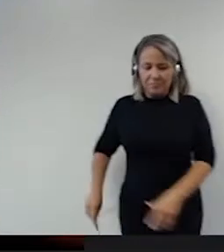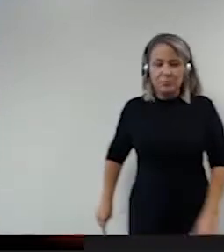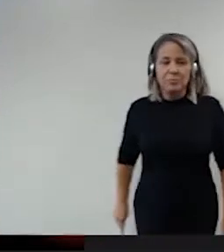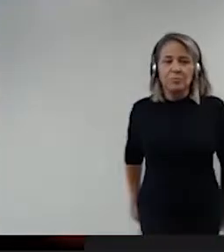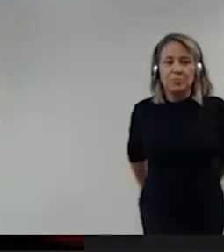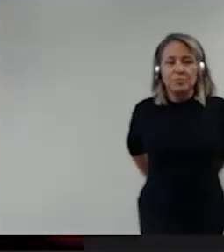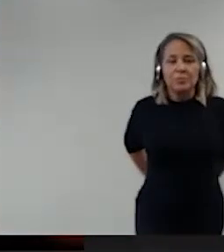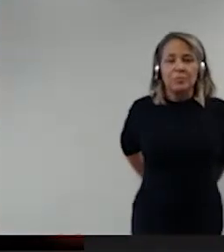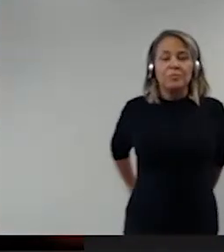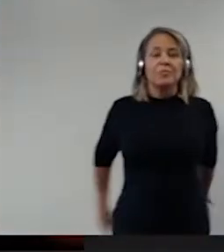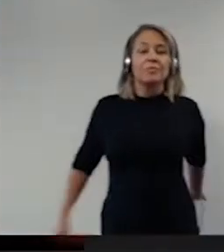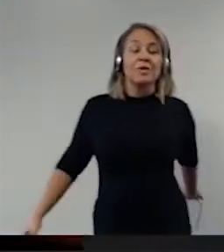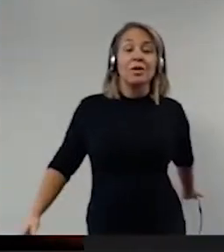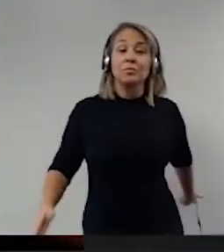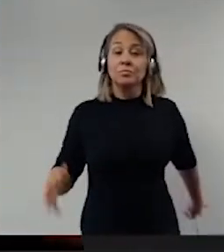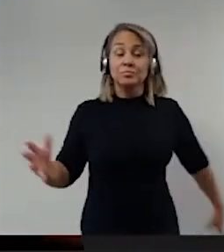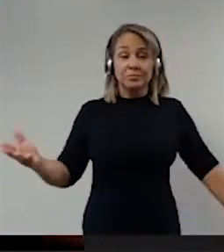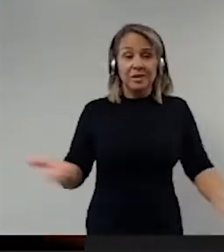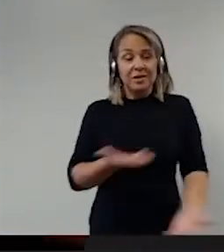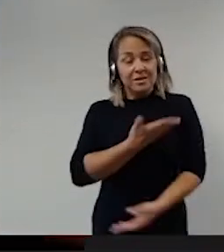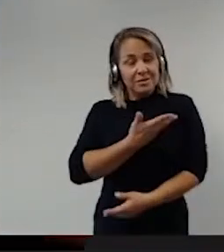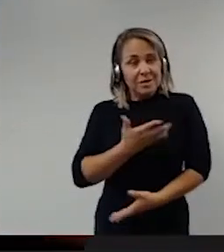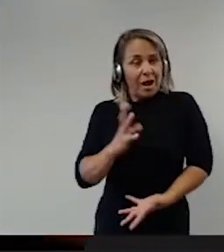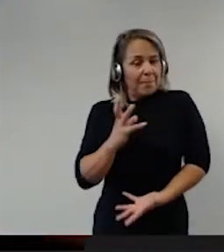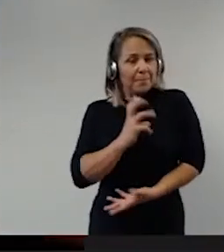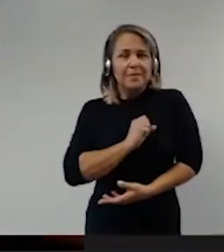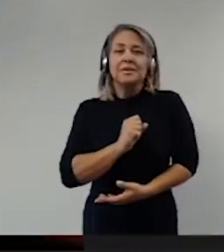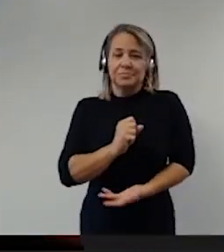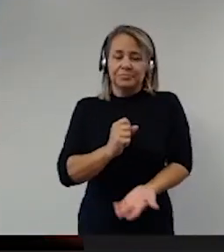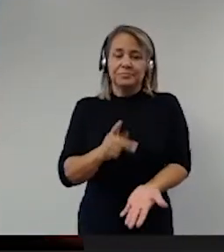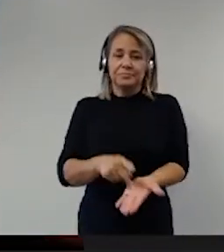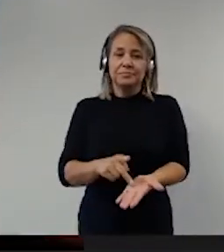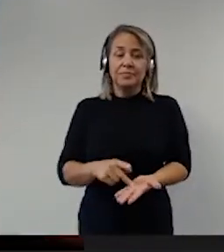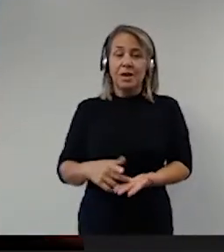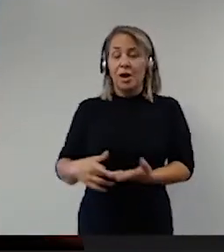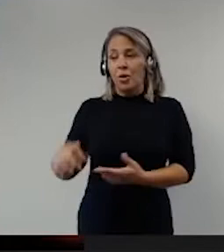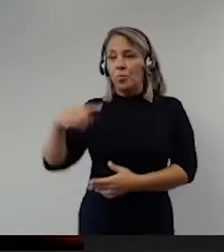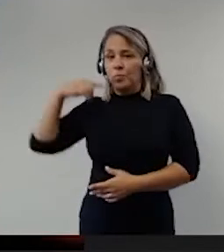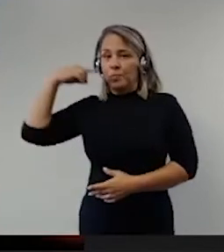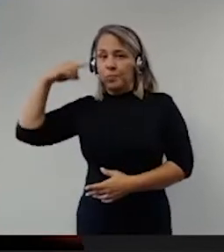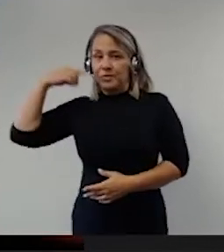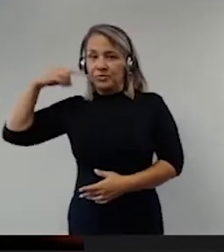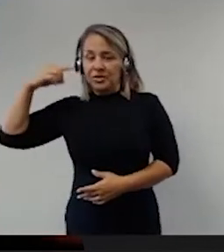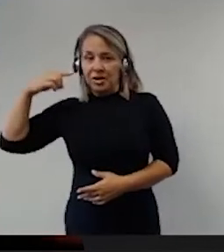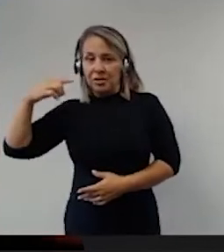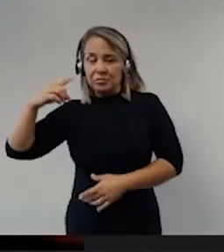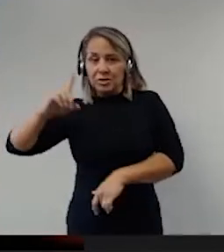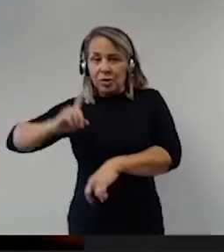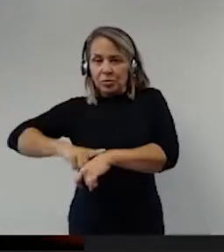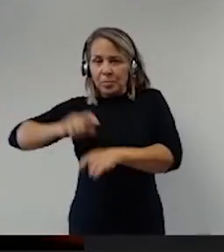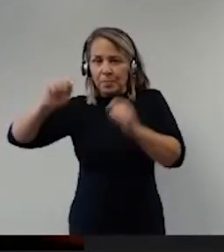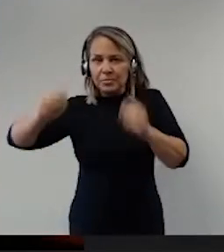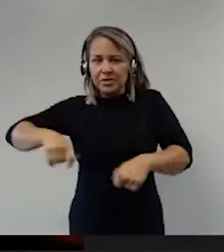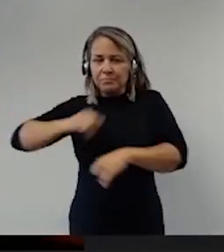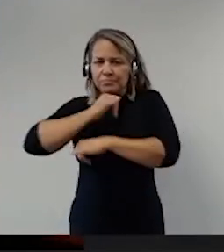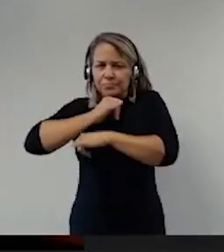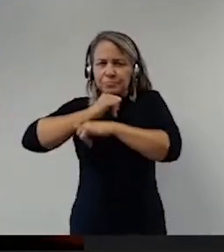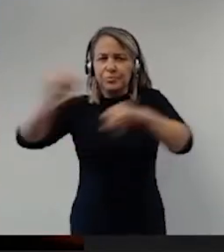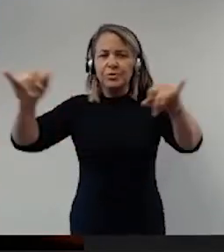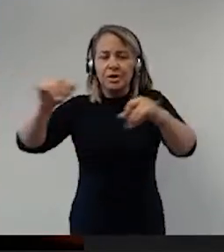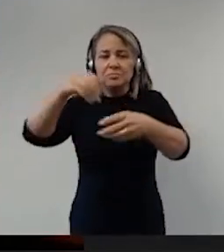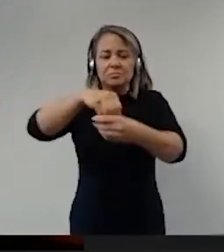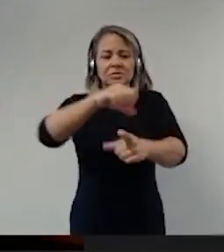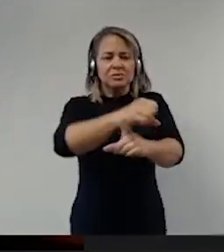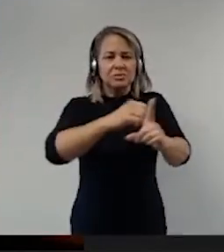queridos amigos, que eu acho que nós temos que ter claro. O advogado, enquanto puder estar tendo voz na sociedade,